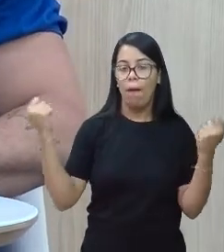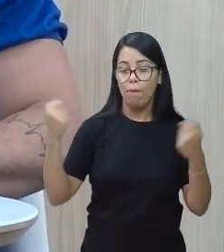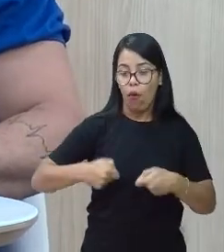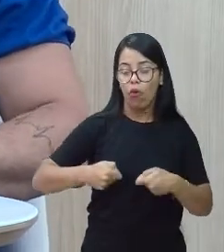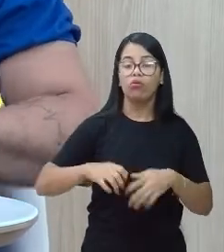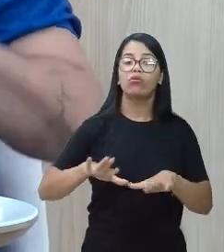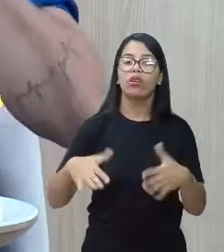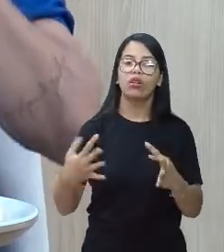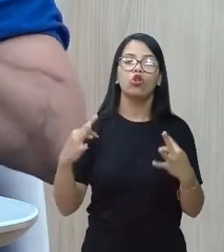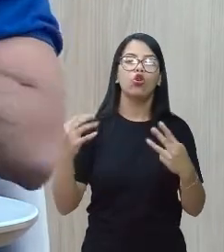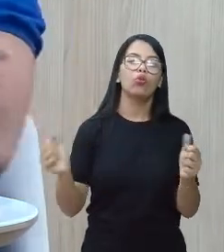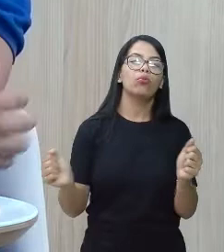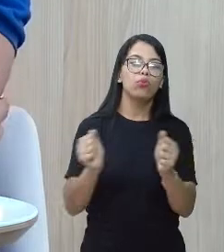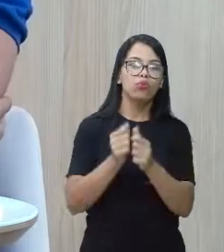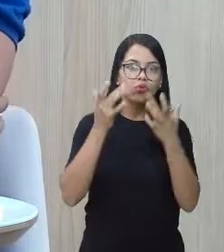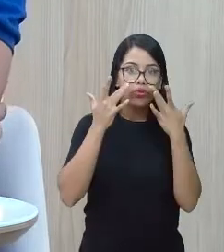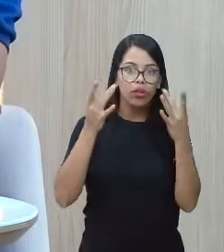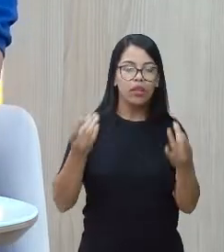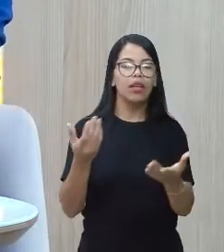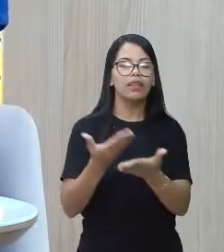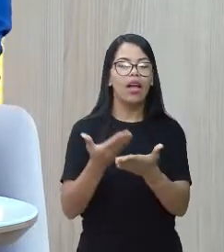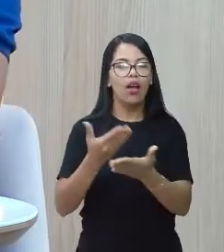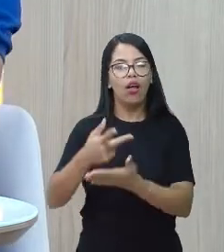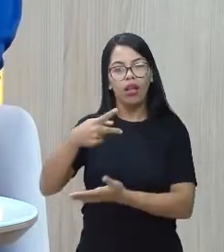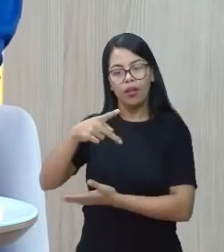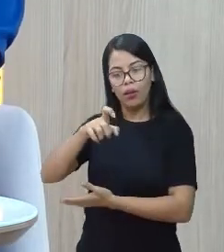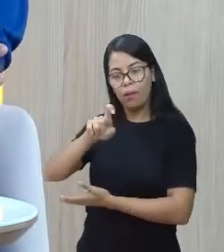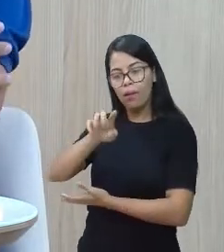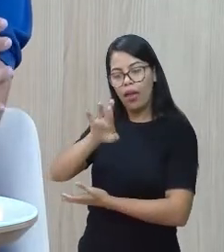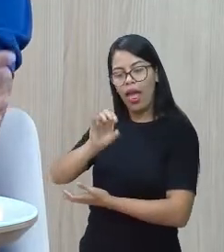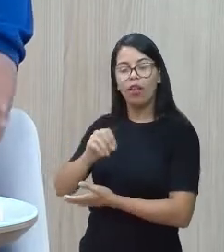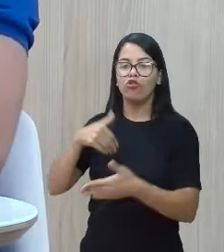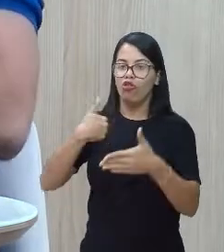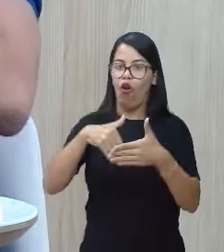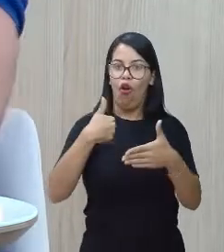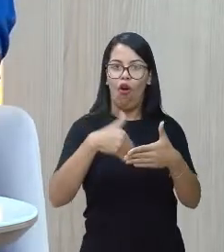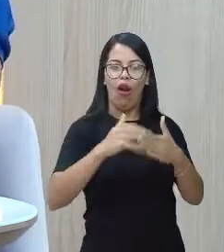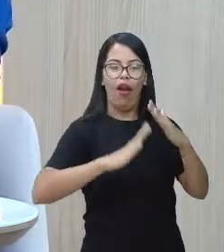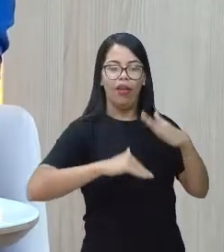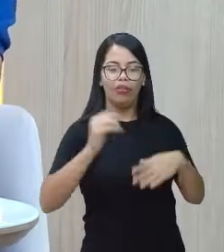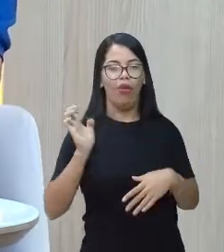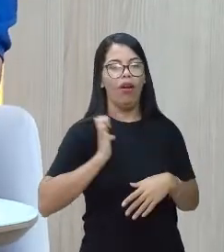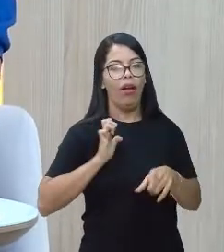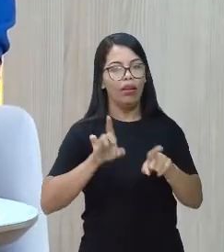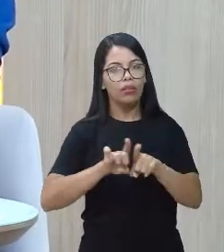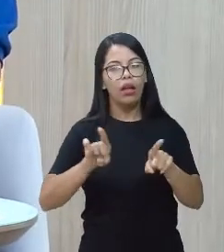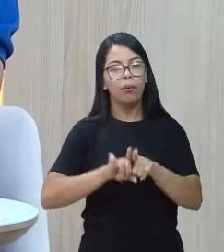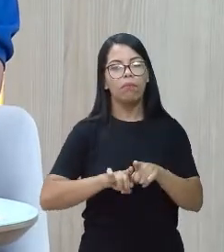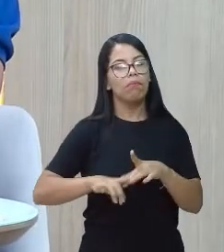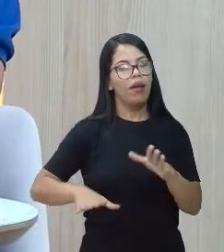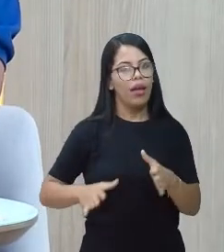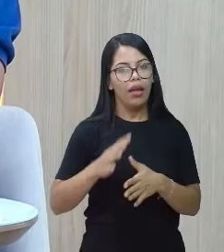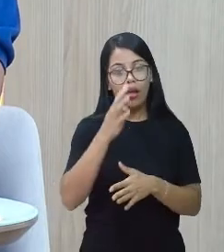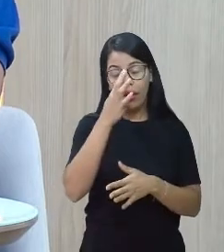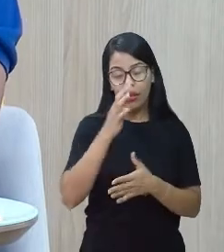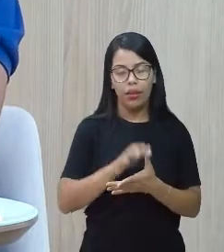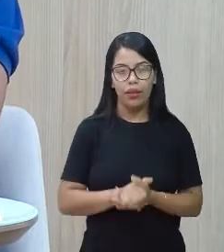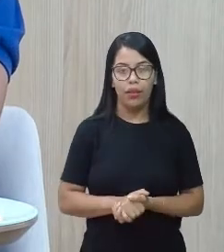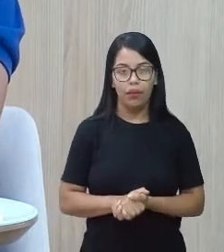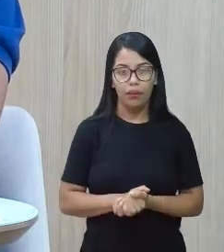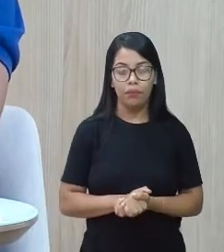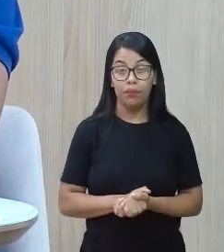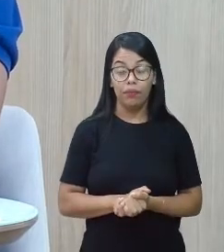viu? Todo mundo ligado aqui na aula de Pedro. Jogador caro também, viu? O passe aí é alto.